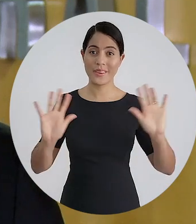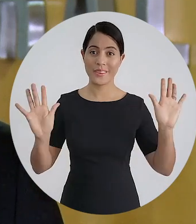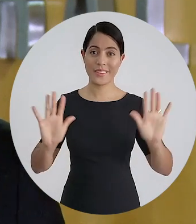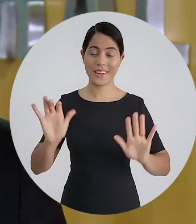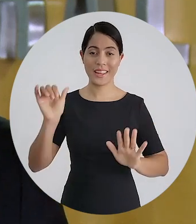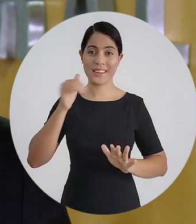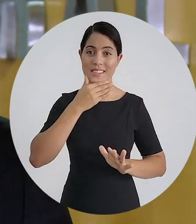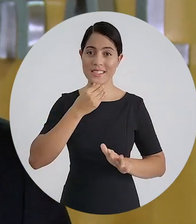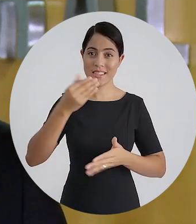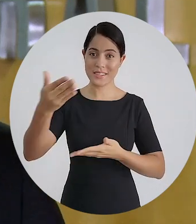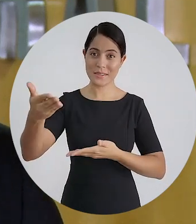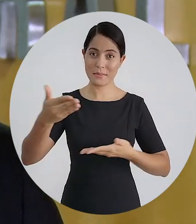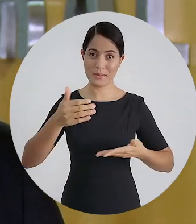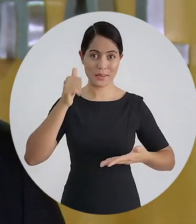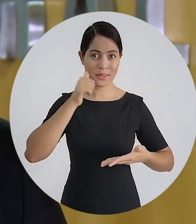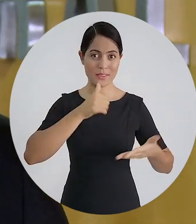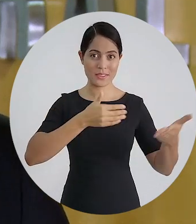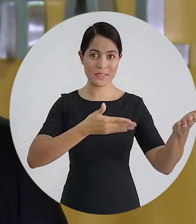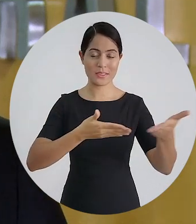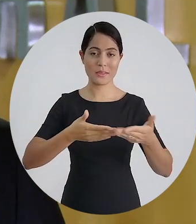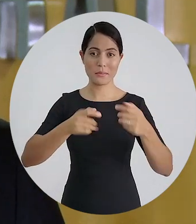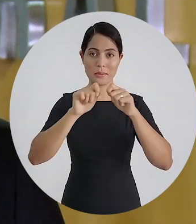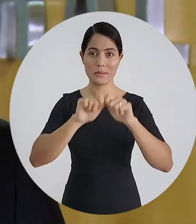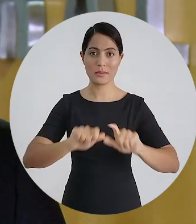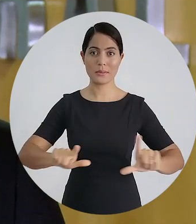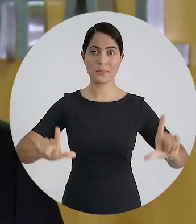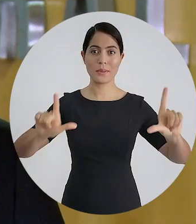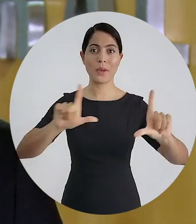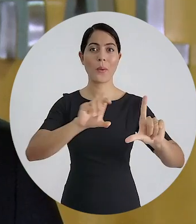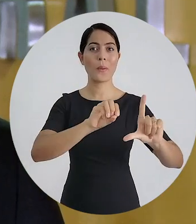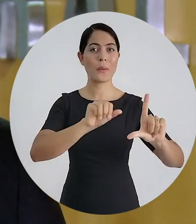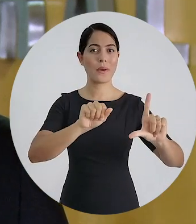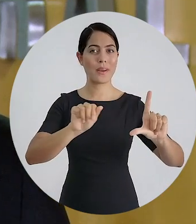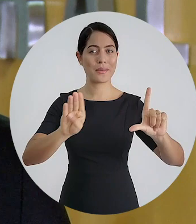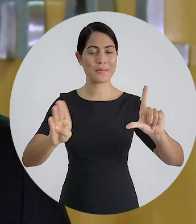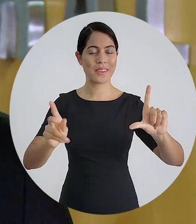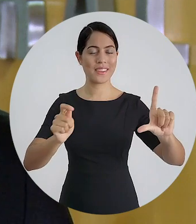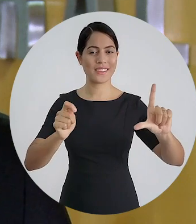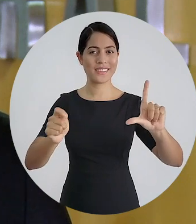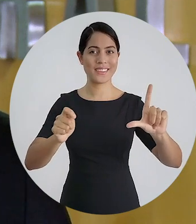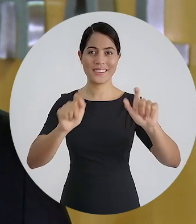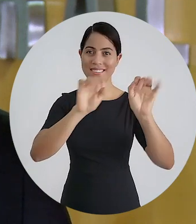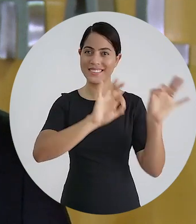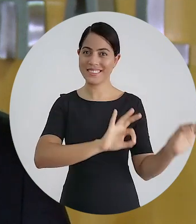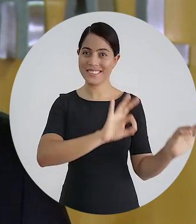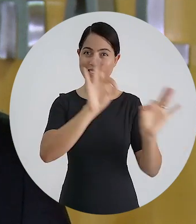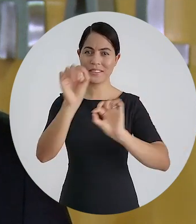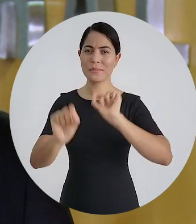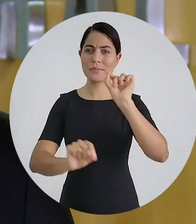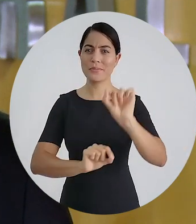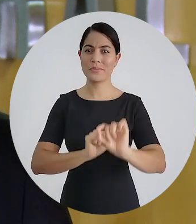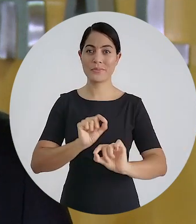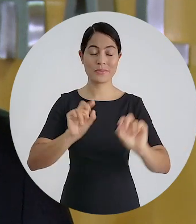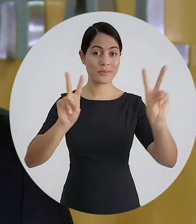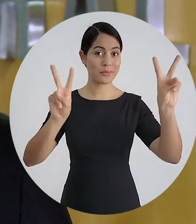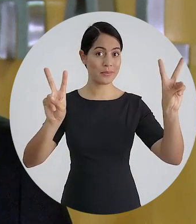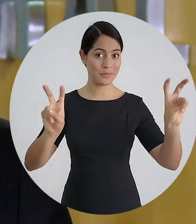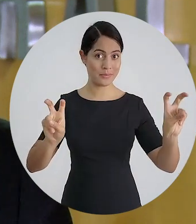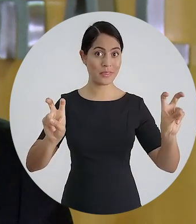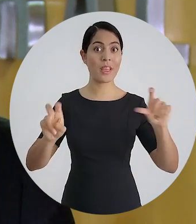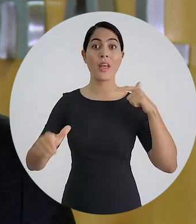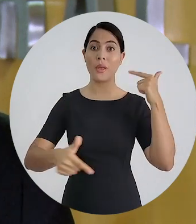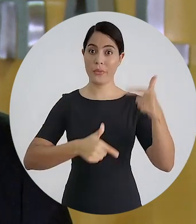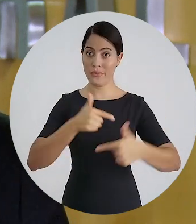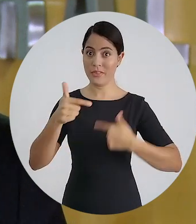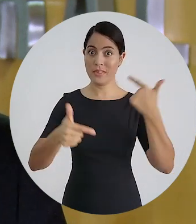Olá, seja bem-vindo, seja bem-vinda. Começa agora mais um OAB Entrevista. No programa de hoje, nós vamos falar sobre